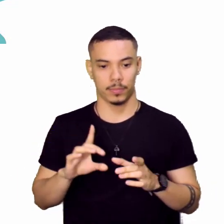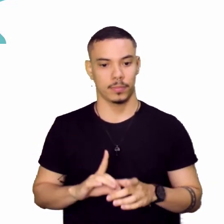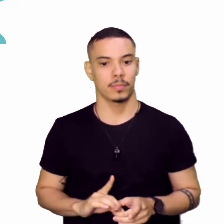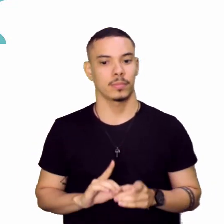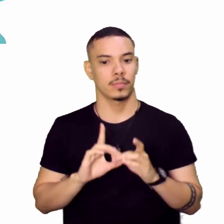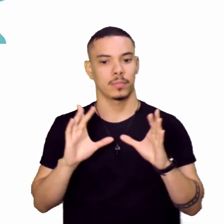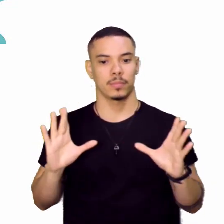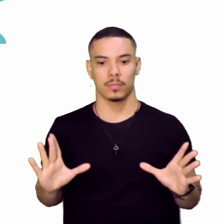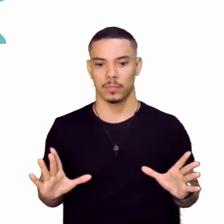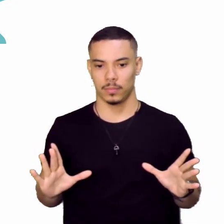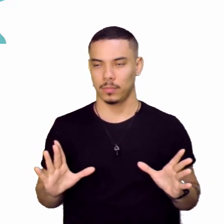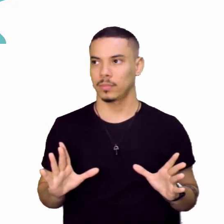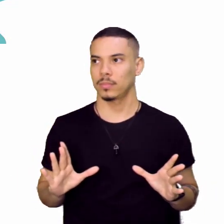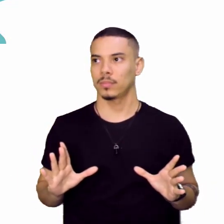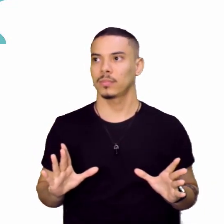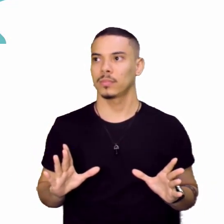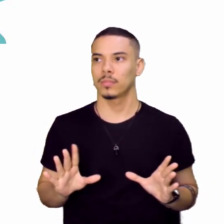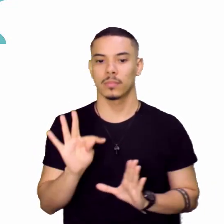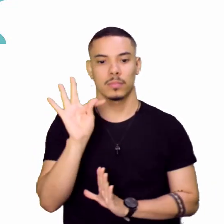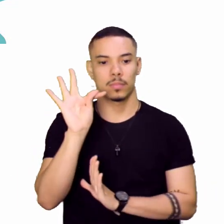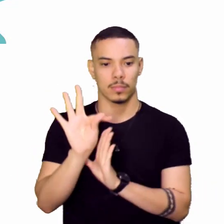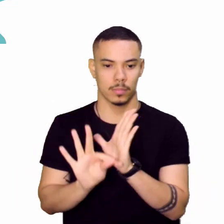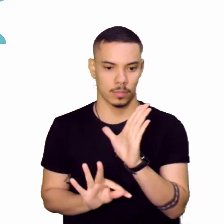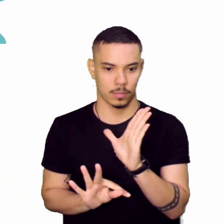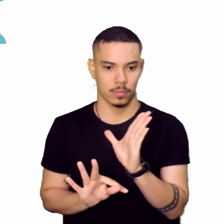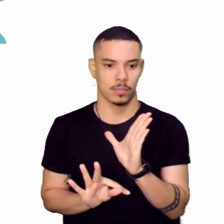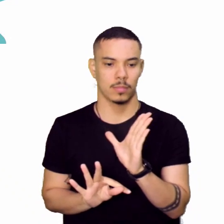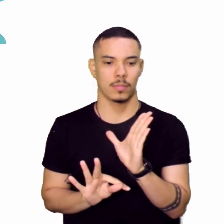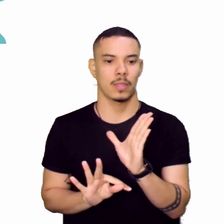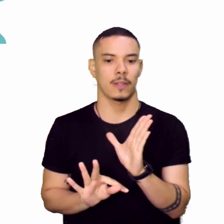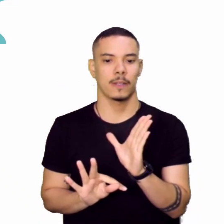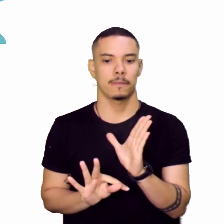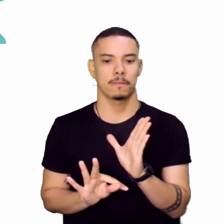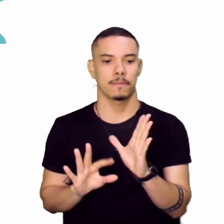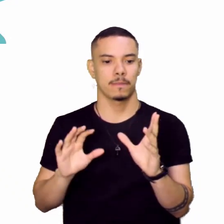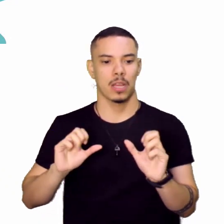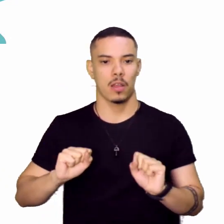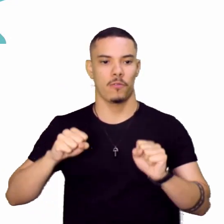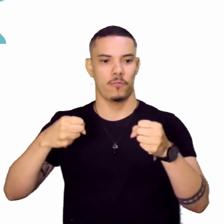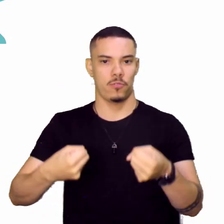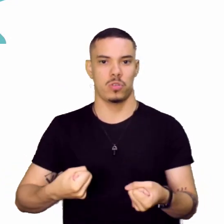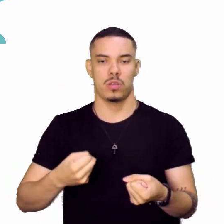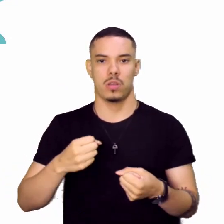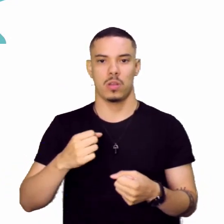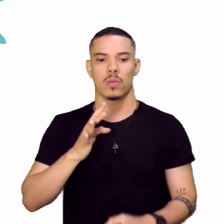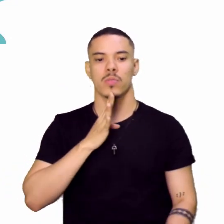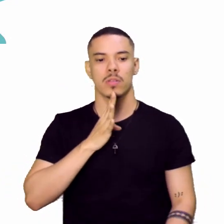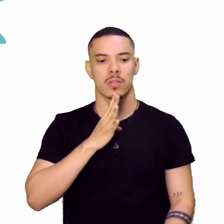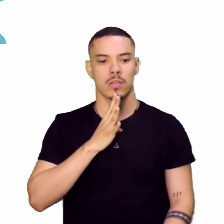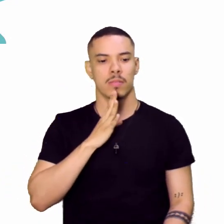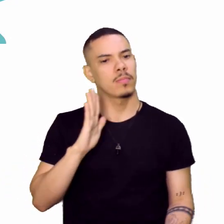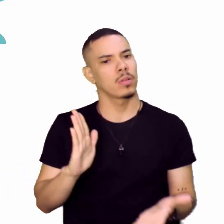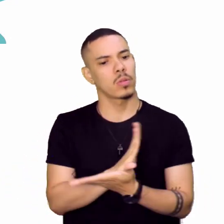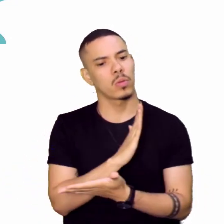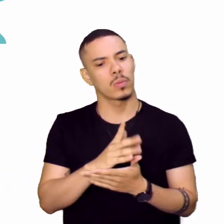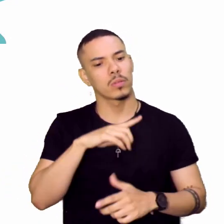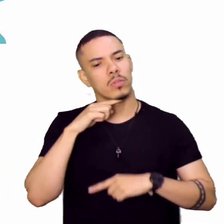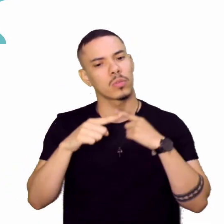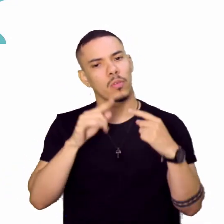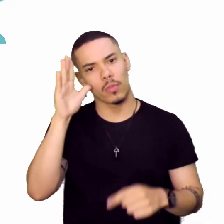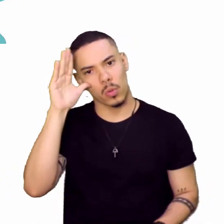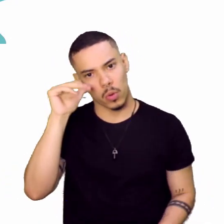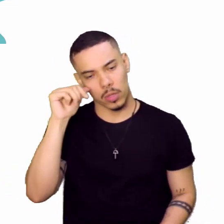Democracia é um texto para reforçar o conhecimento e sanar algumas curiosidades de cada